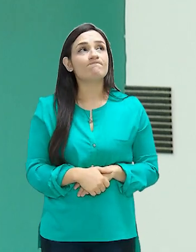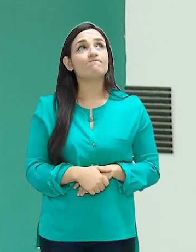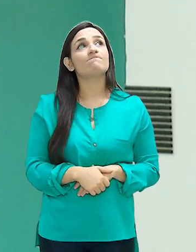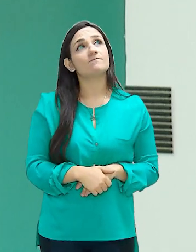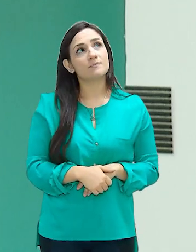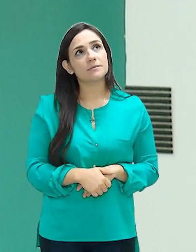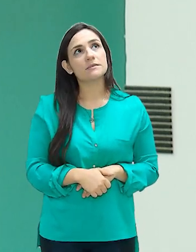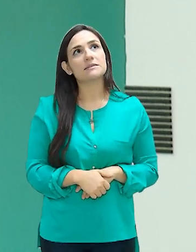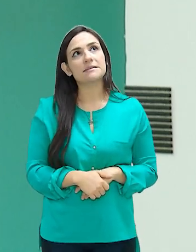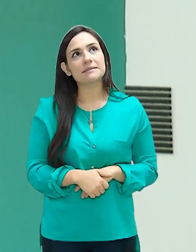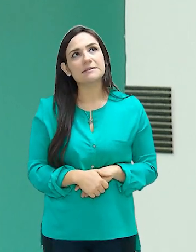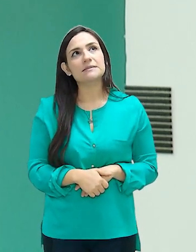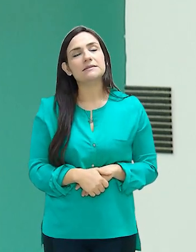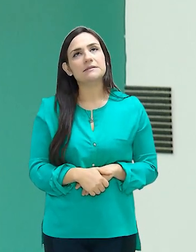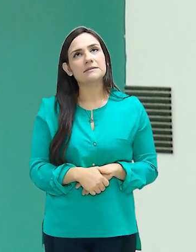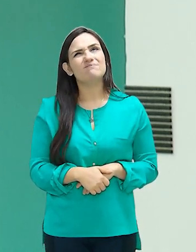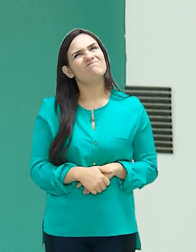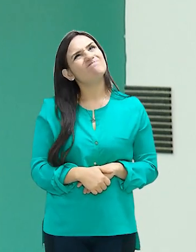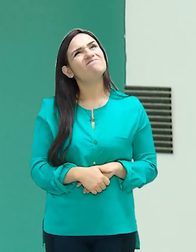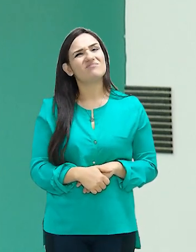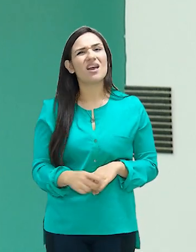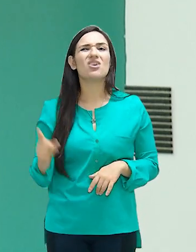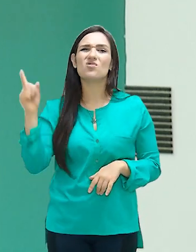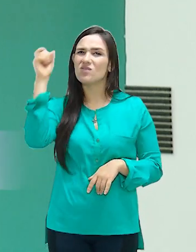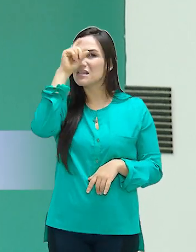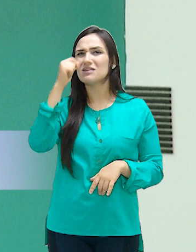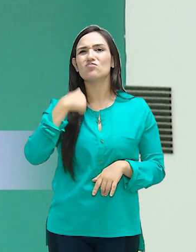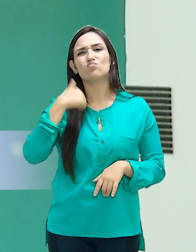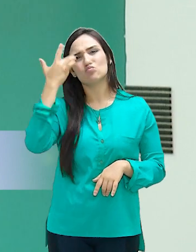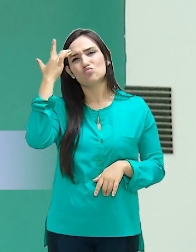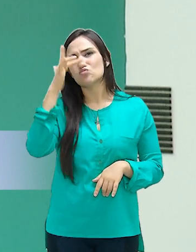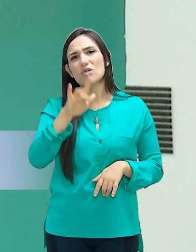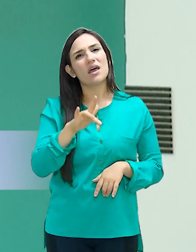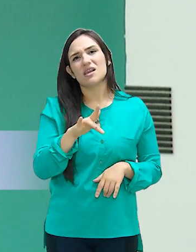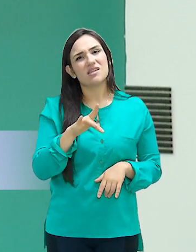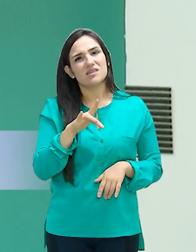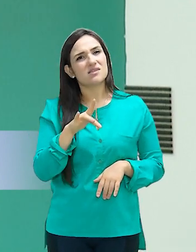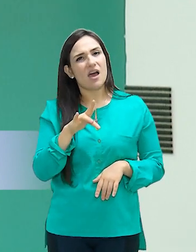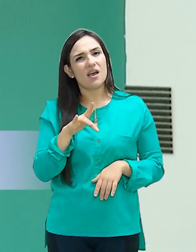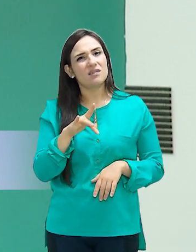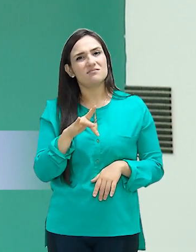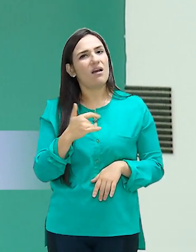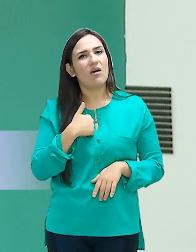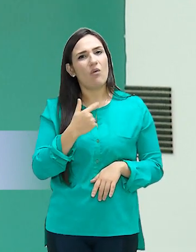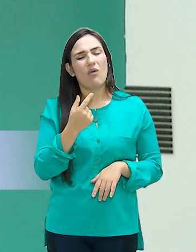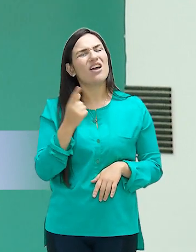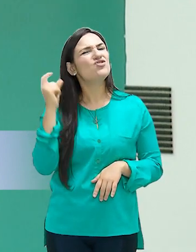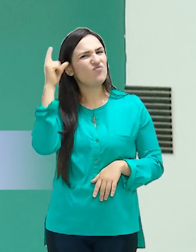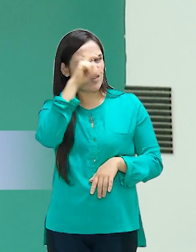Lá no escritório, difícil chegar, assim, caso de alienação parental.